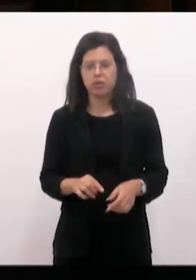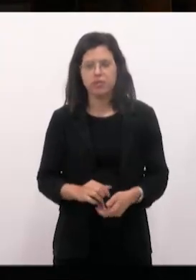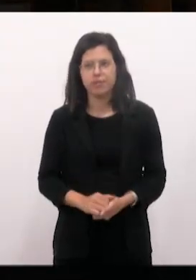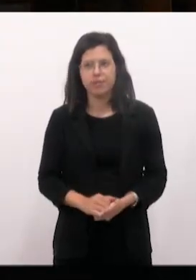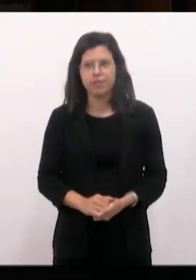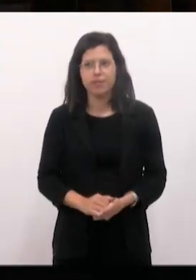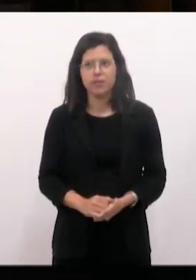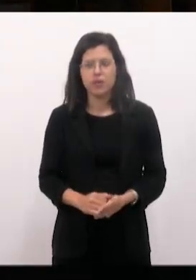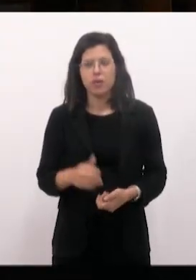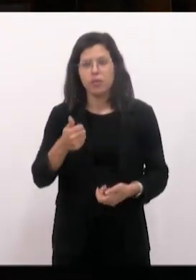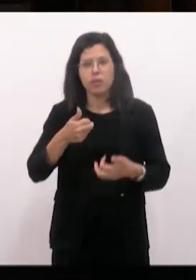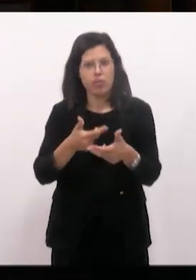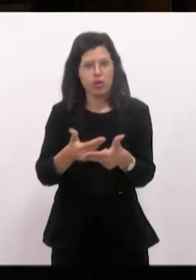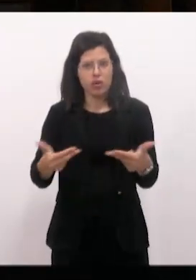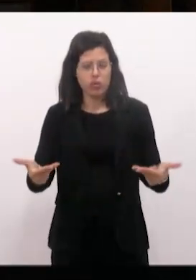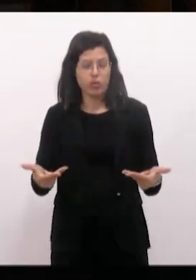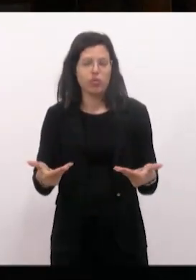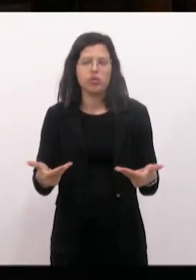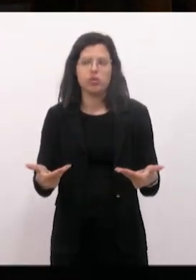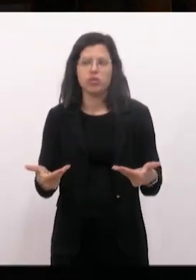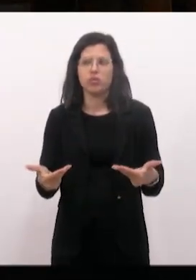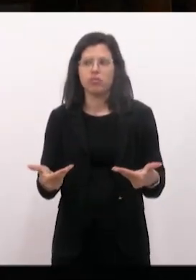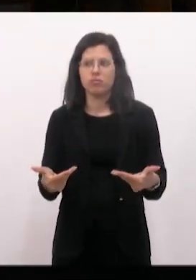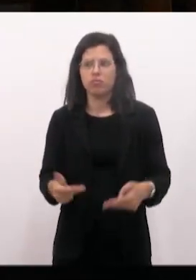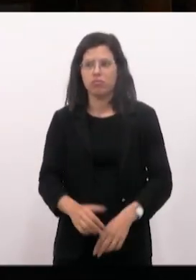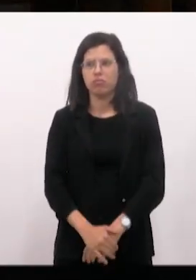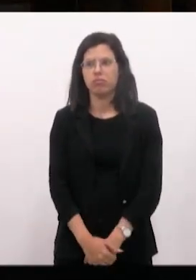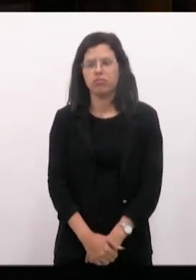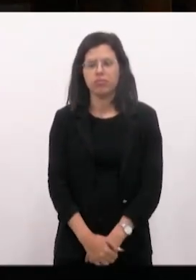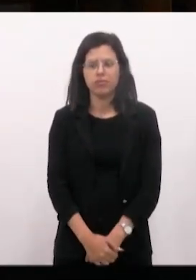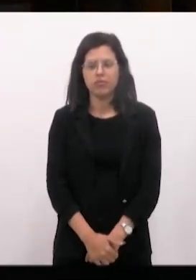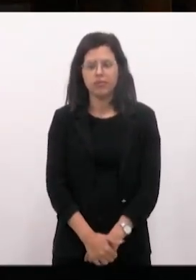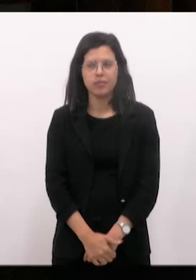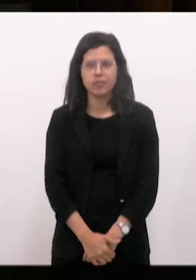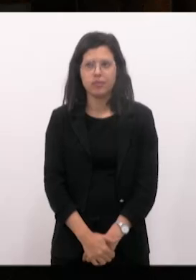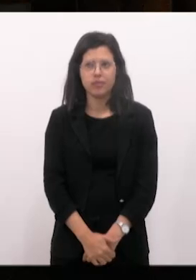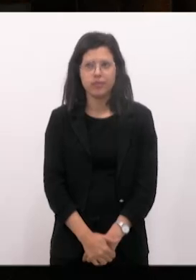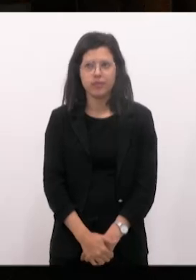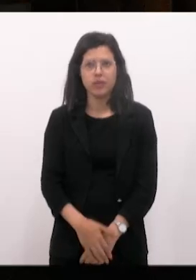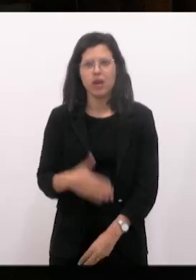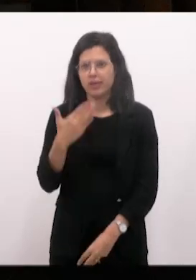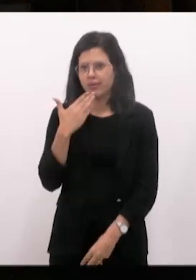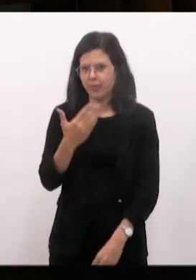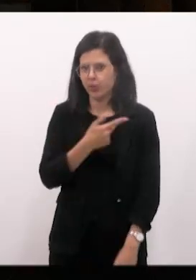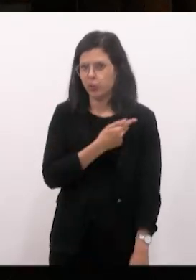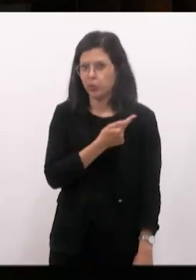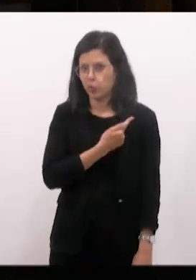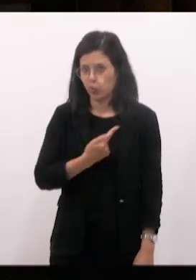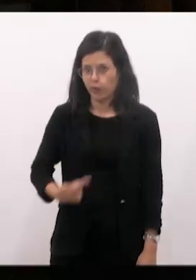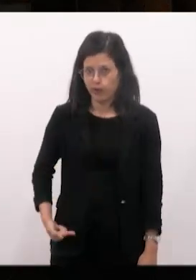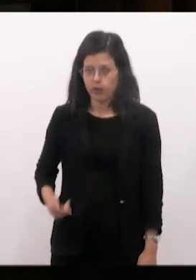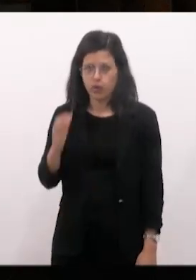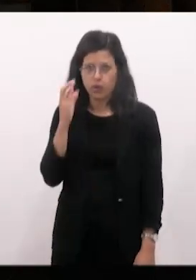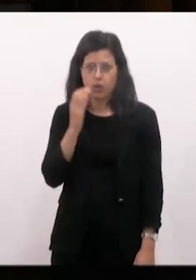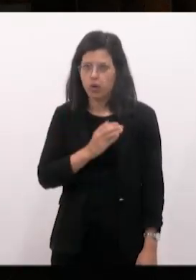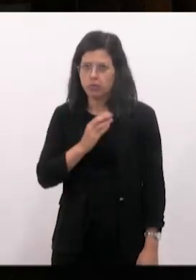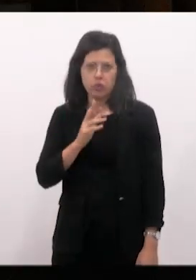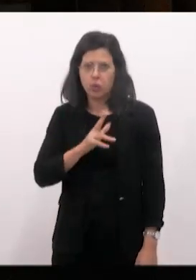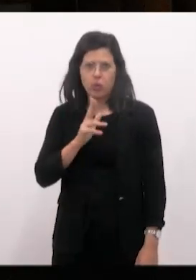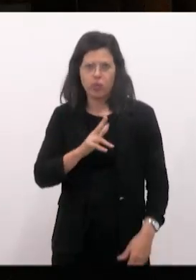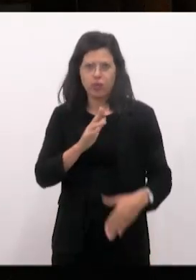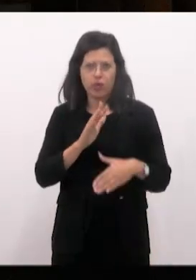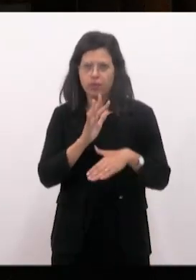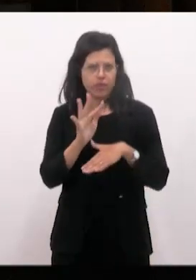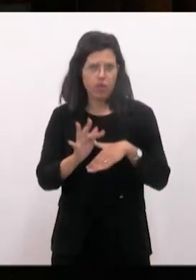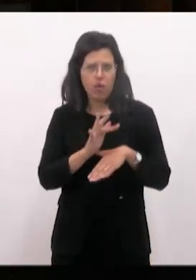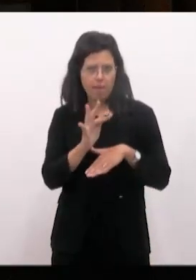primeiro fato que eu queria observar é que o pedido do governador foi informal, porque, em geral, quem